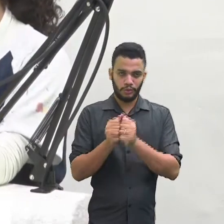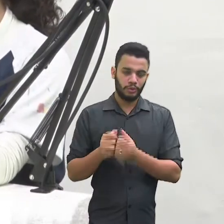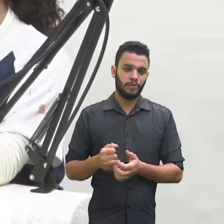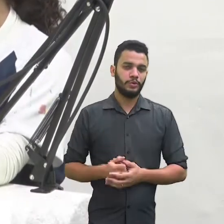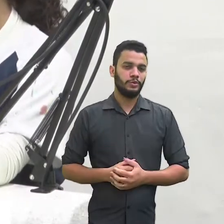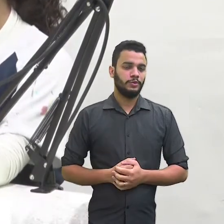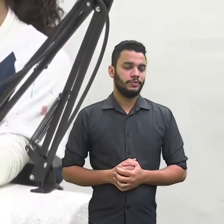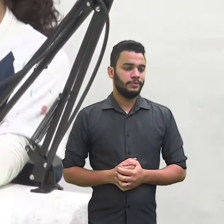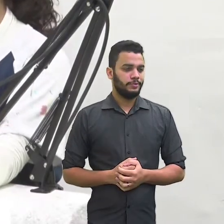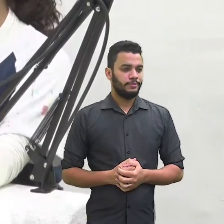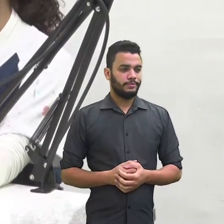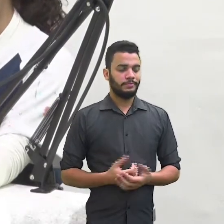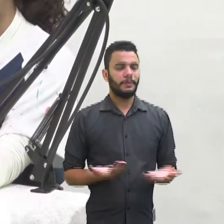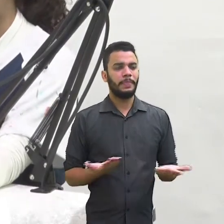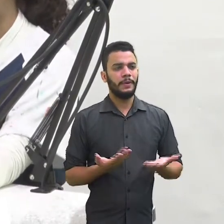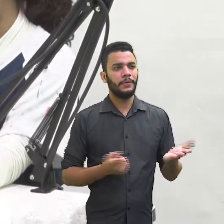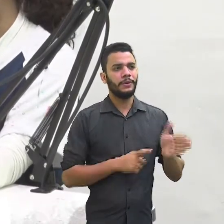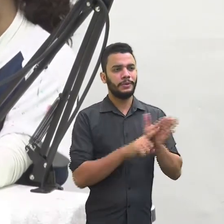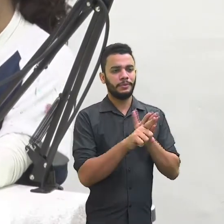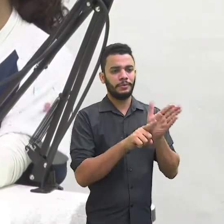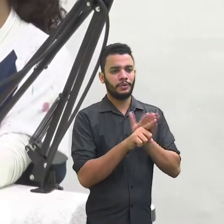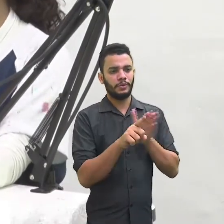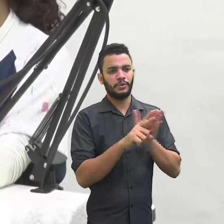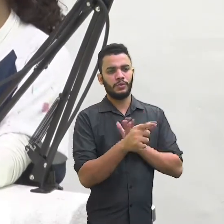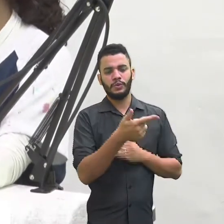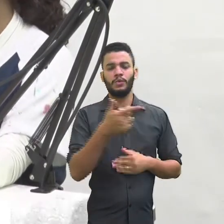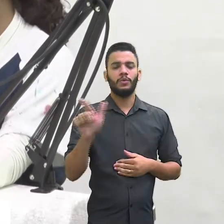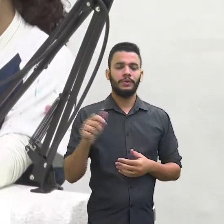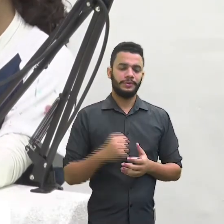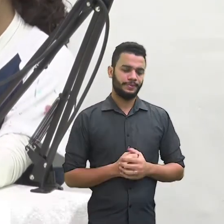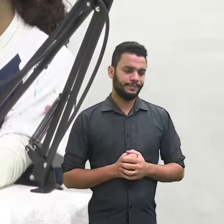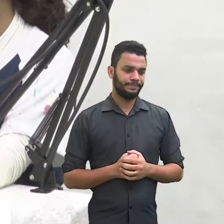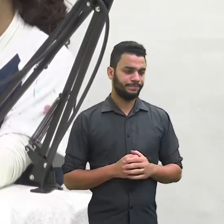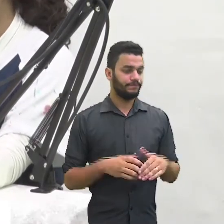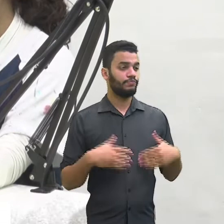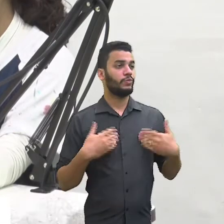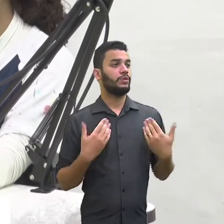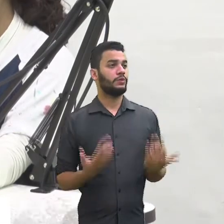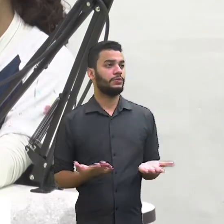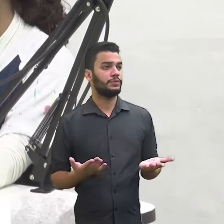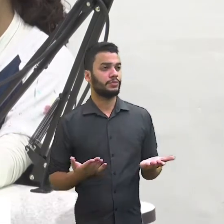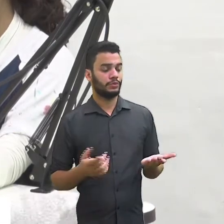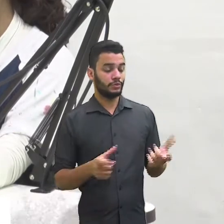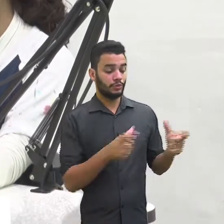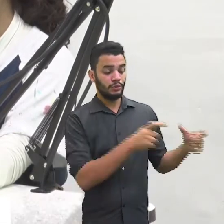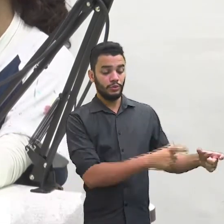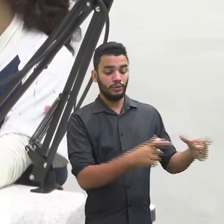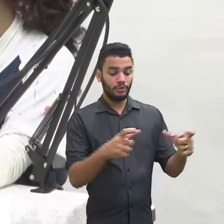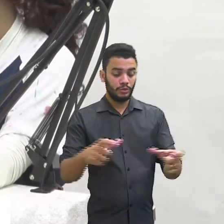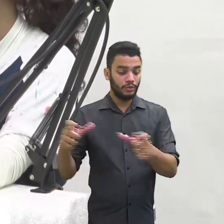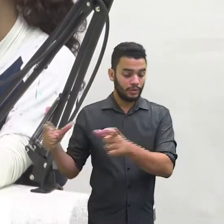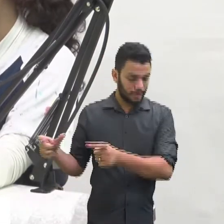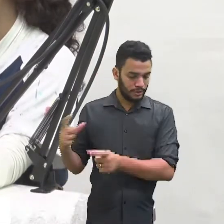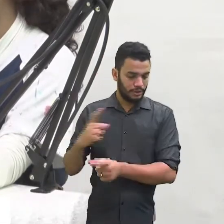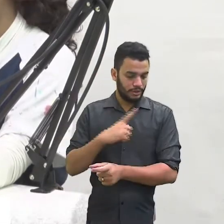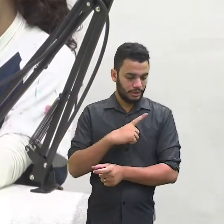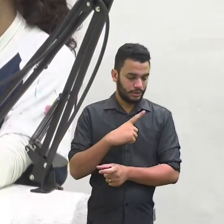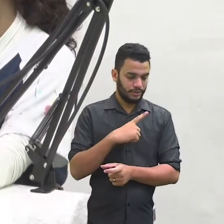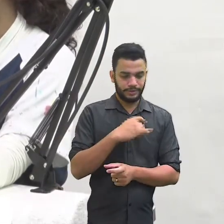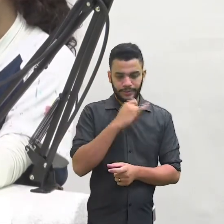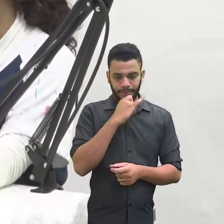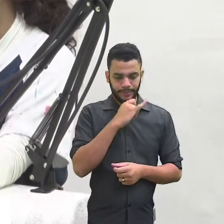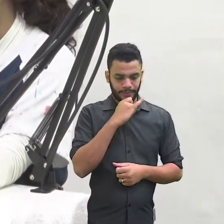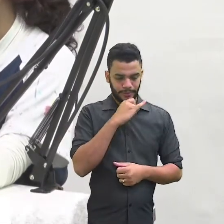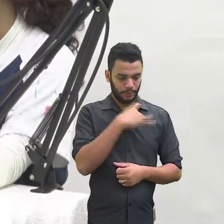lá, Paulinha? Então vamos para a próxima pergunta. O ambiente que rodeia os filhos também tem influência na sua educação?